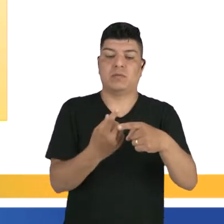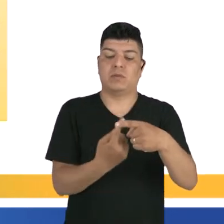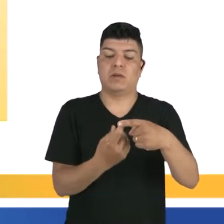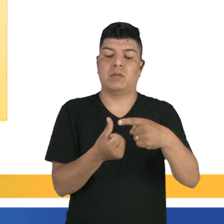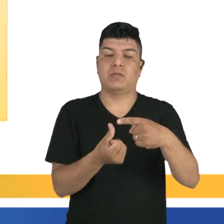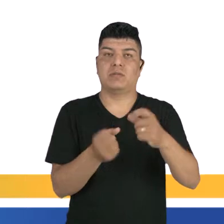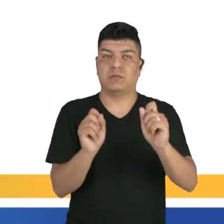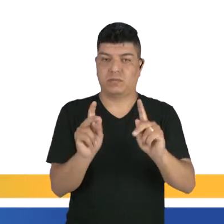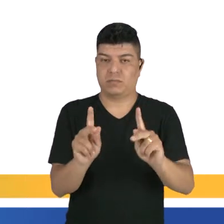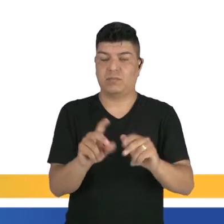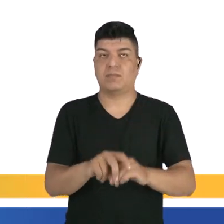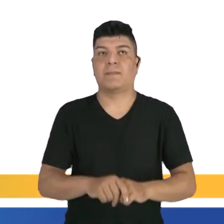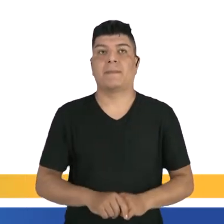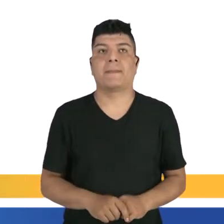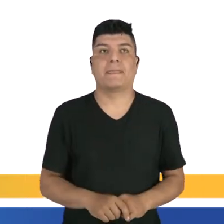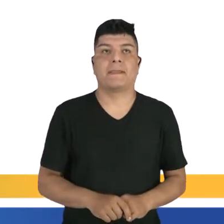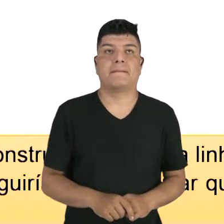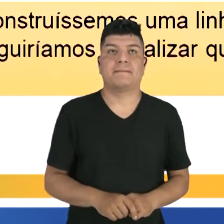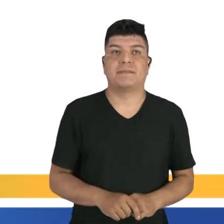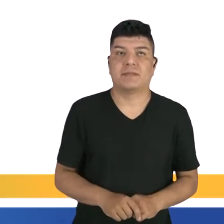essa correção, ok?